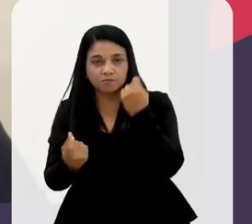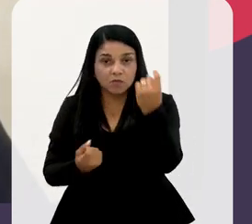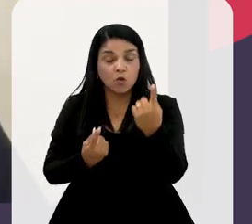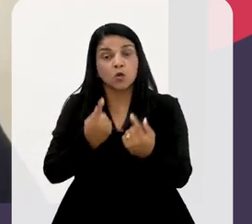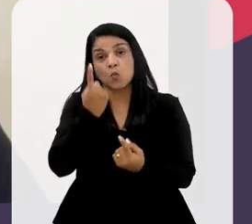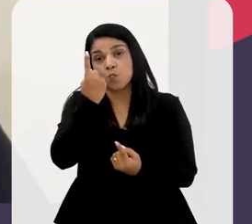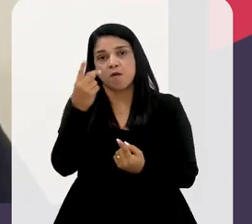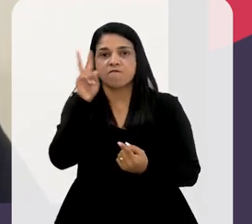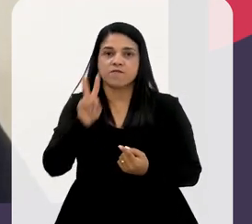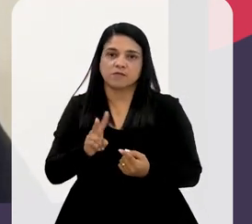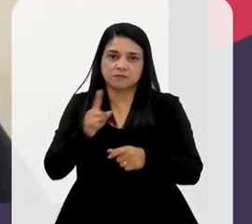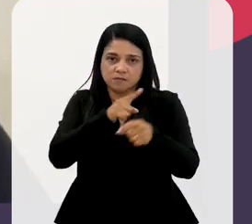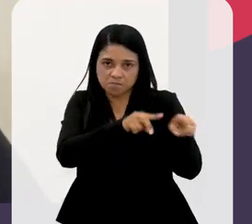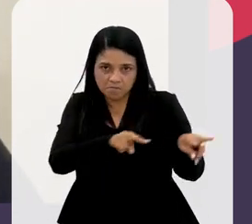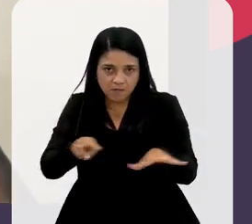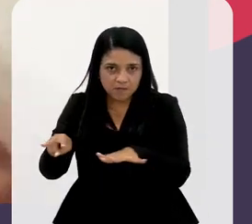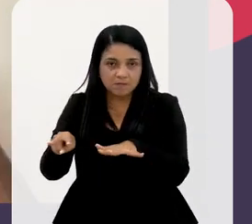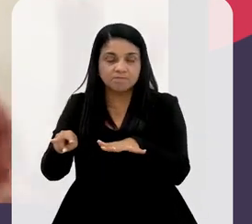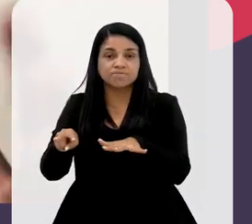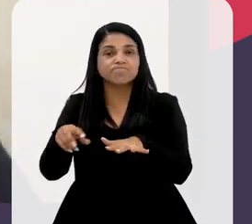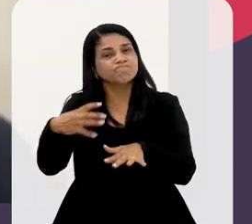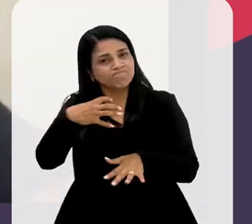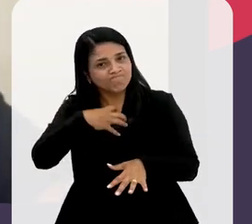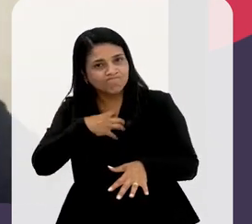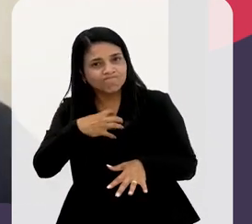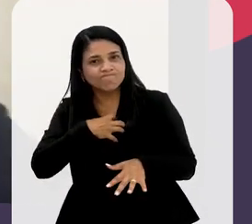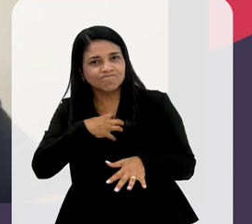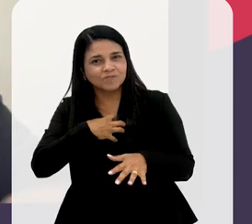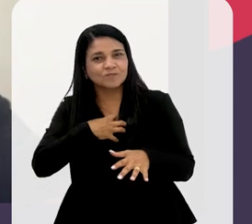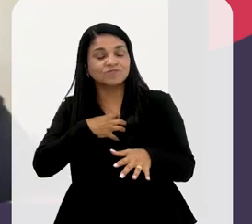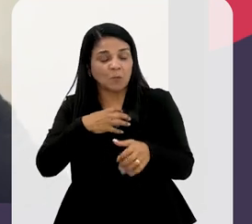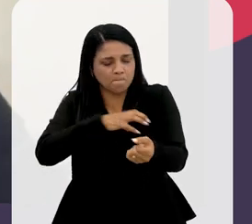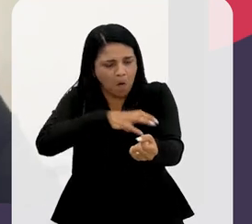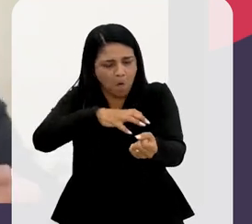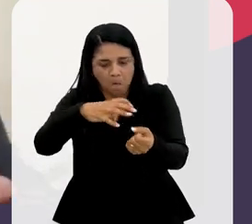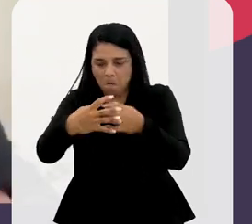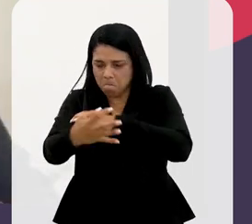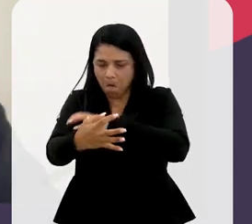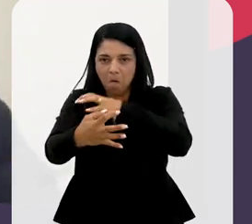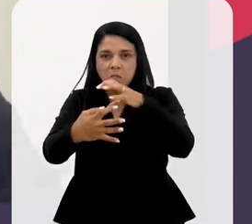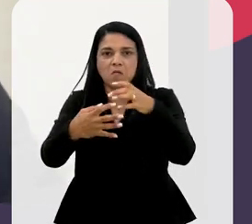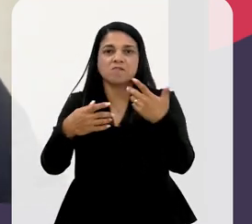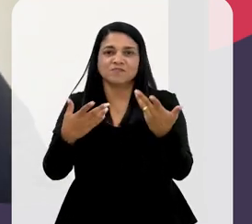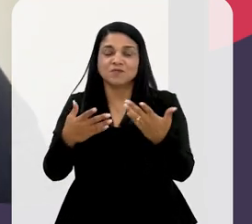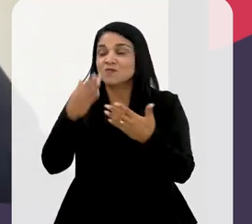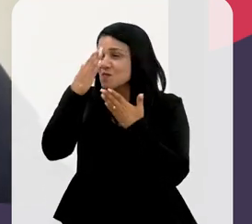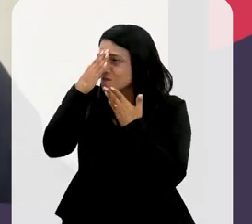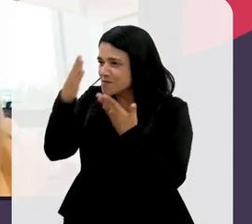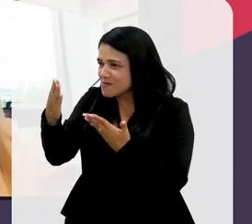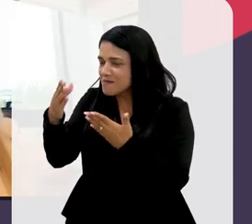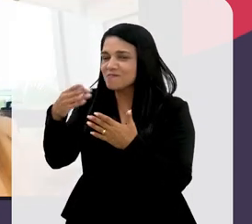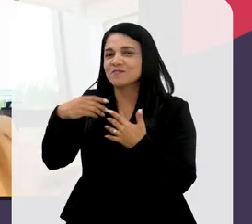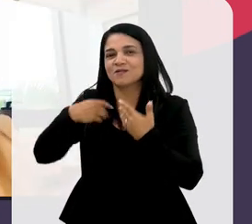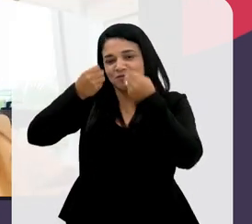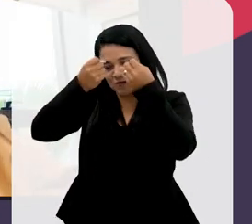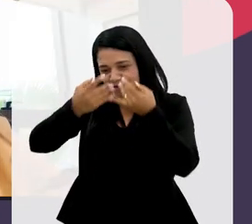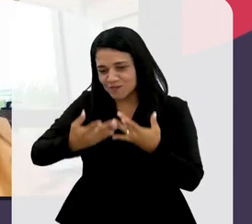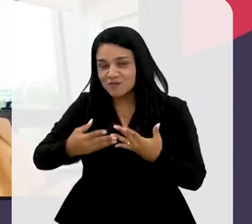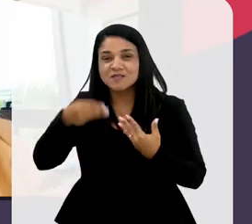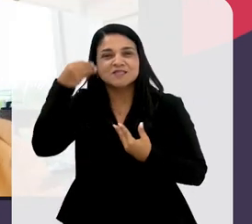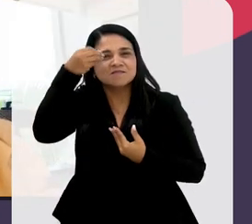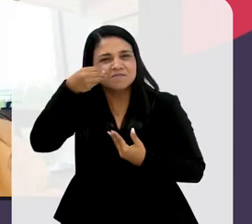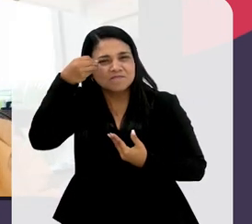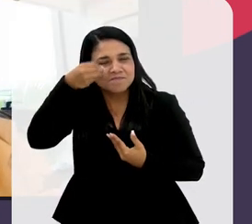uma vez por semana. Mas se eu tomo uma vez por semana, eu sinto empolo novamente. Mozart, obrigada pelo